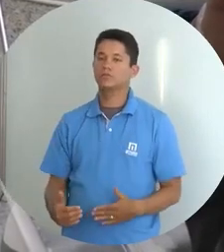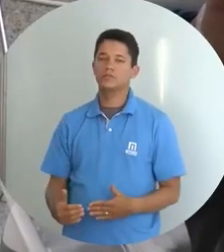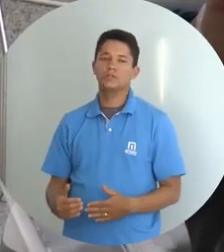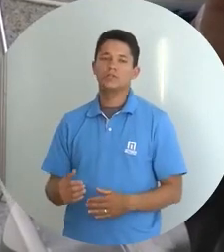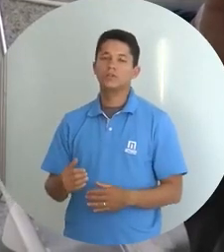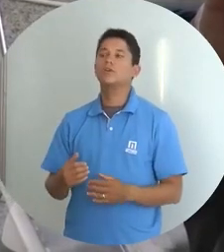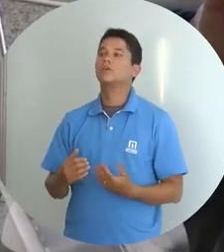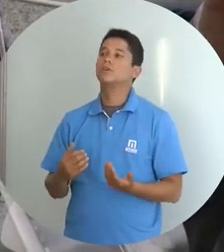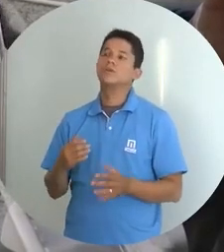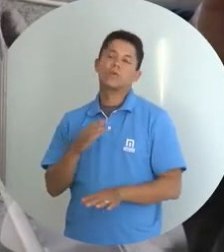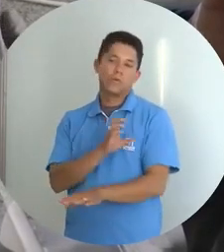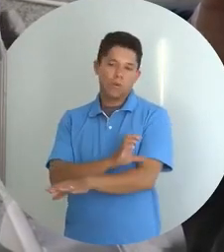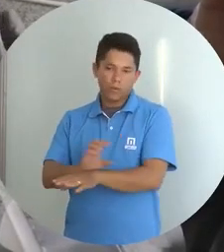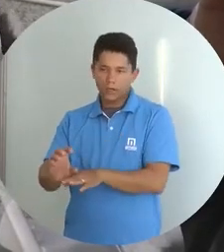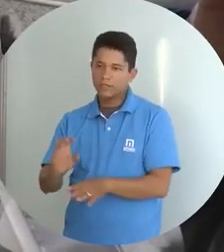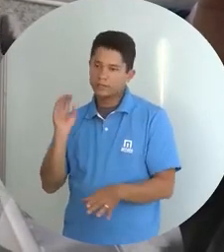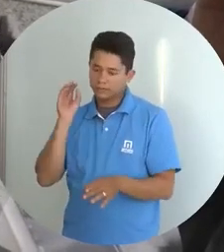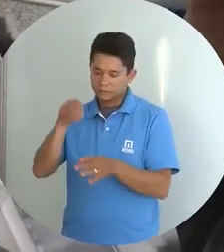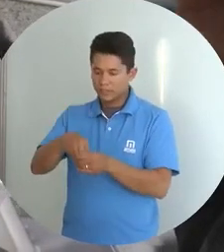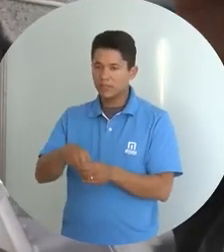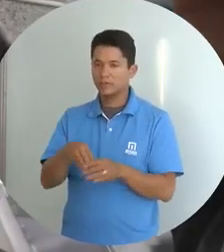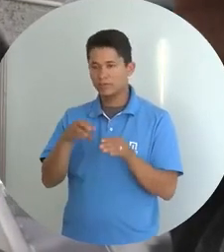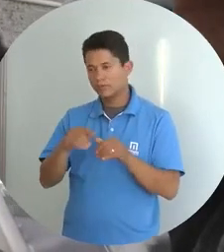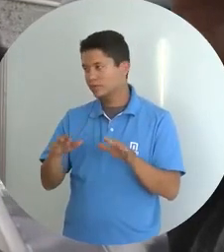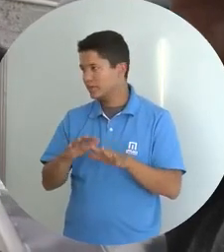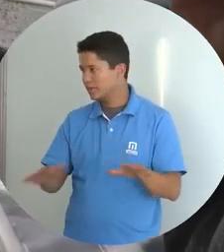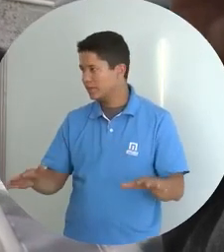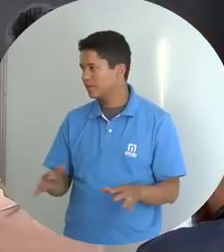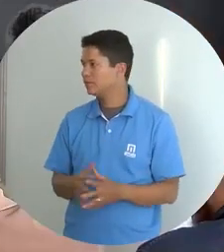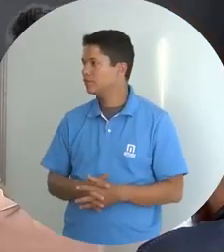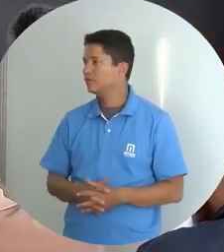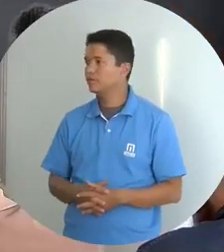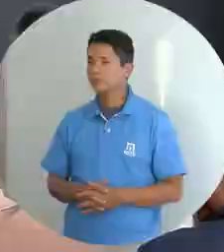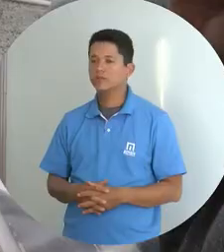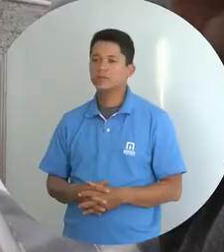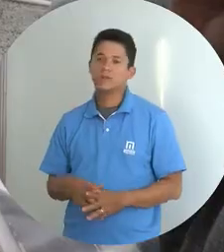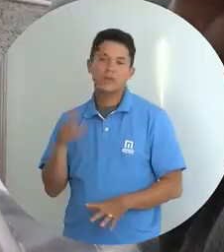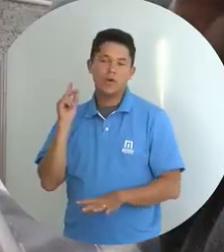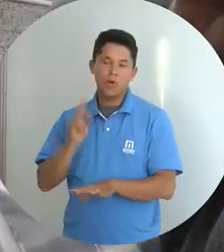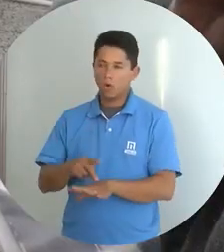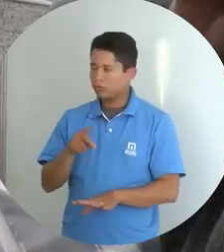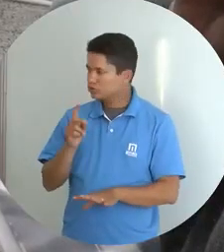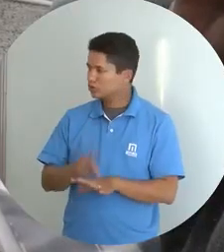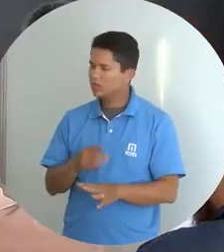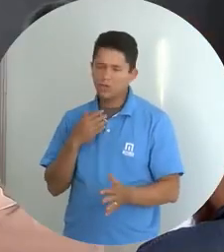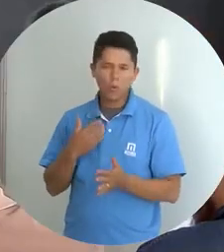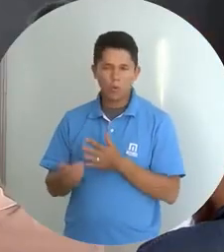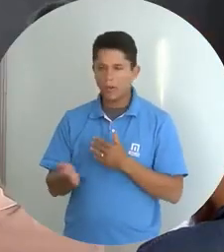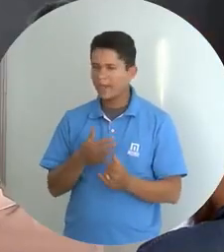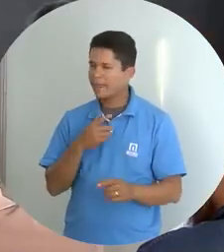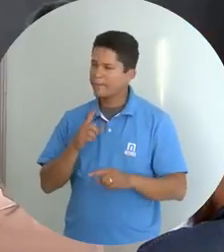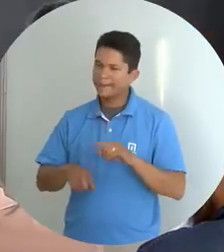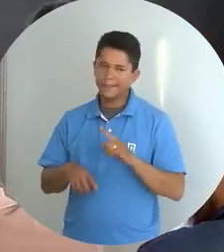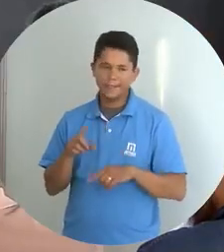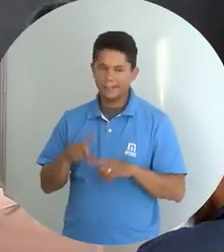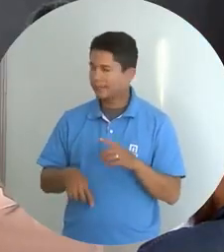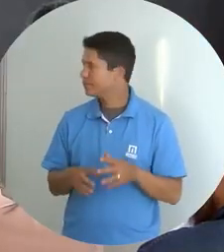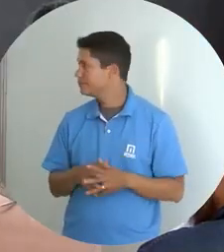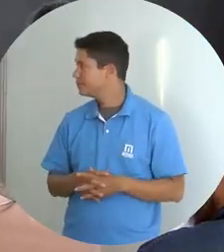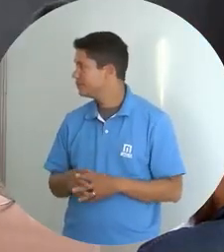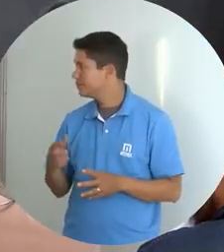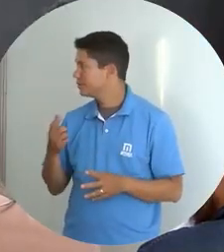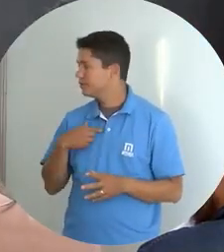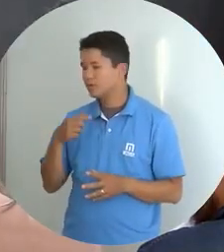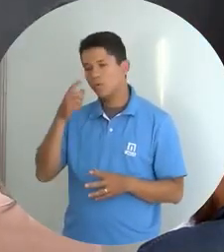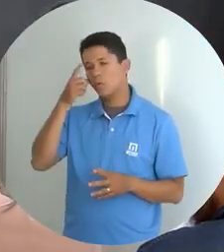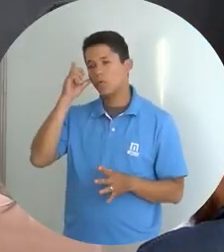concretos que estão dentro do terreno perdidos, né? Rocha e qualquer tipo de material, né? Eu fiz uma revisão na